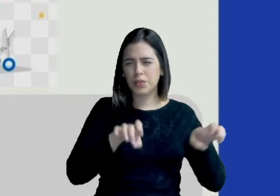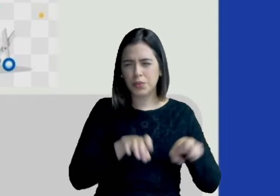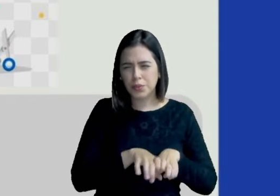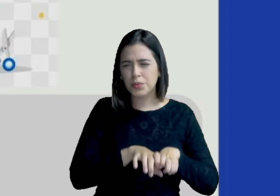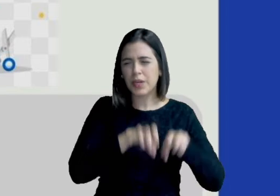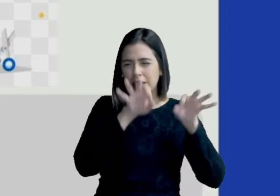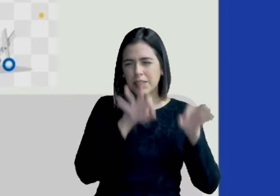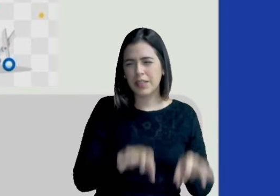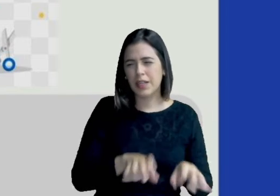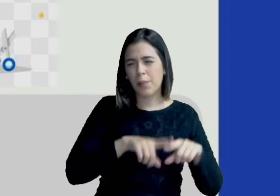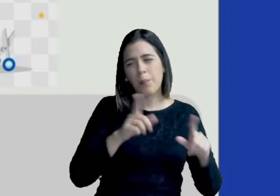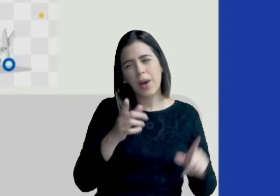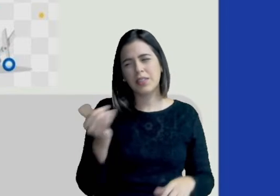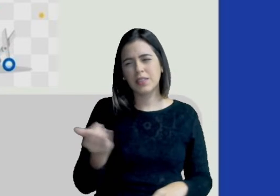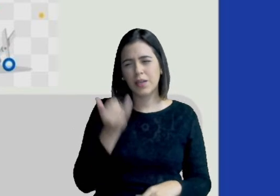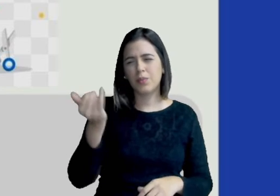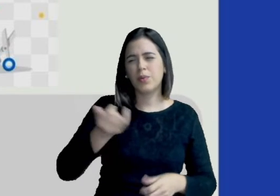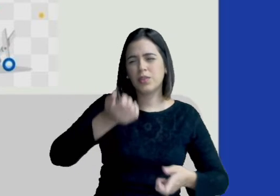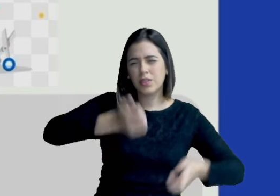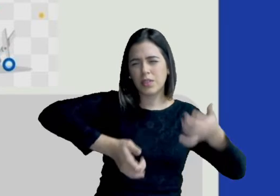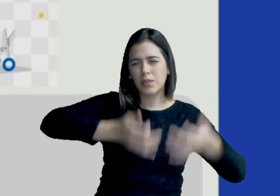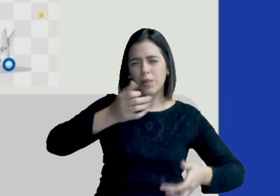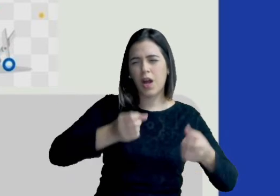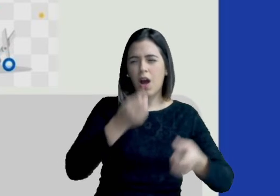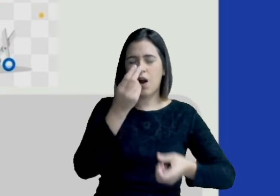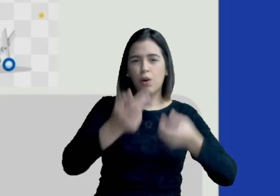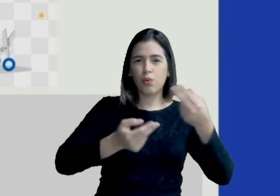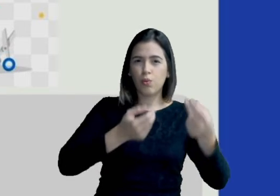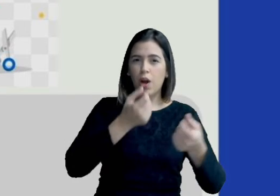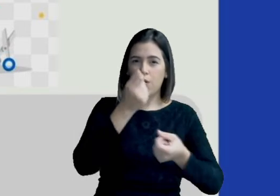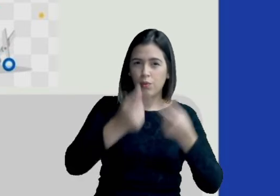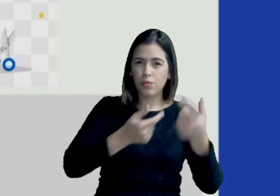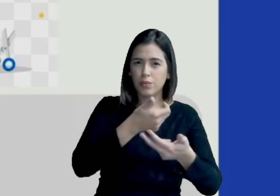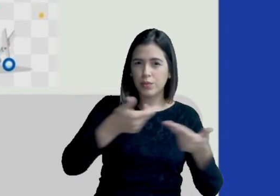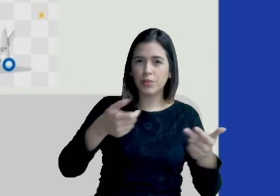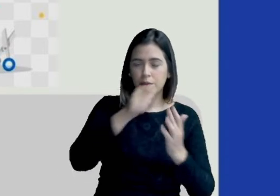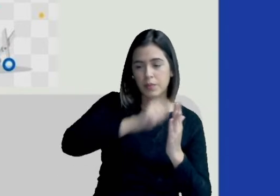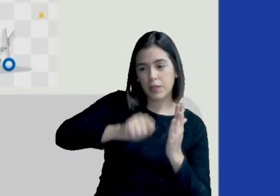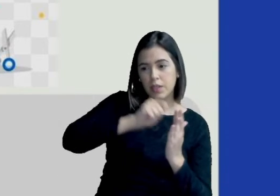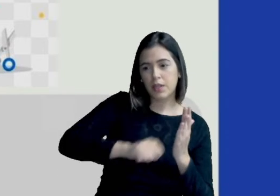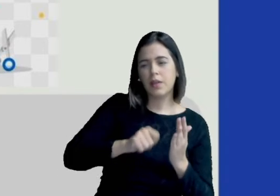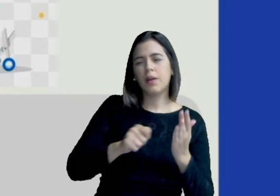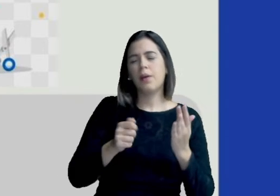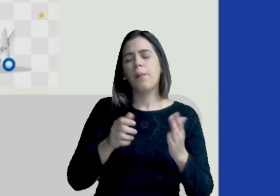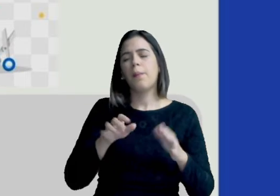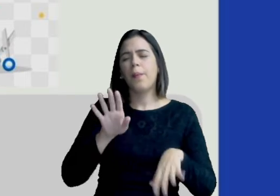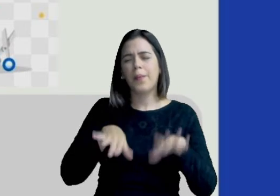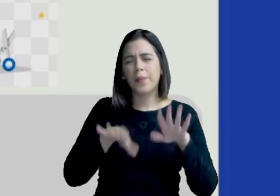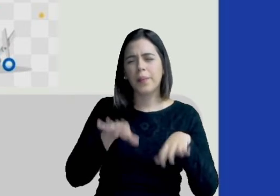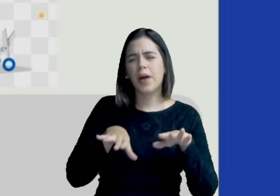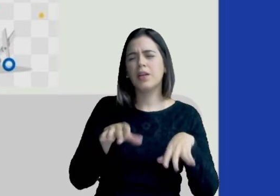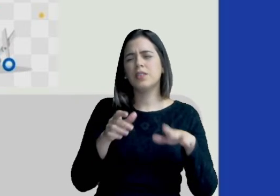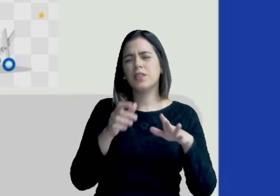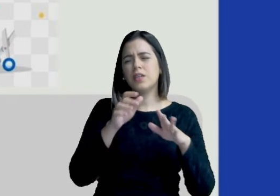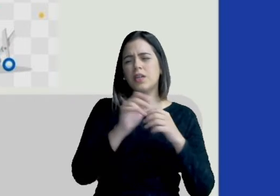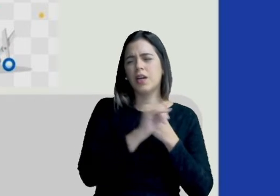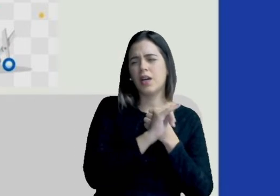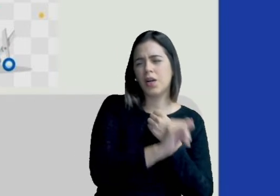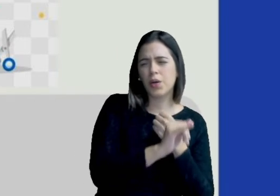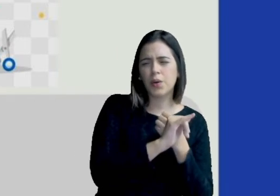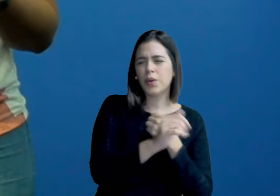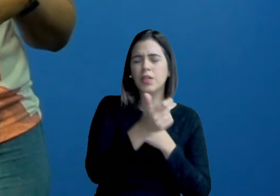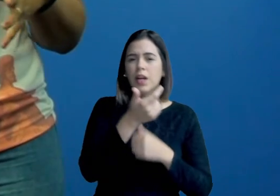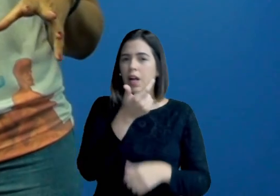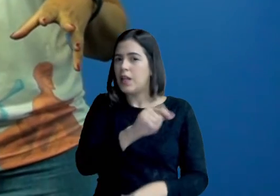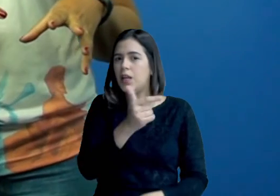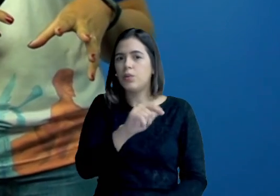es importante tener en cuenta las seguintes pautas para su escritura. Mesmo que a crônica não tenha,